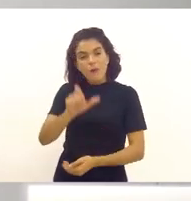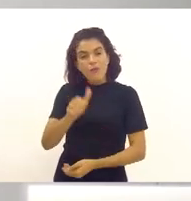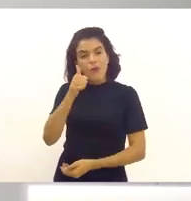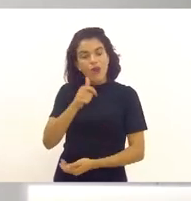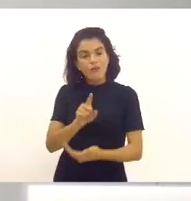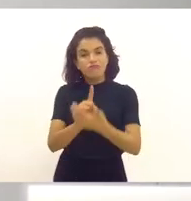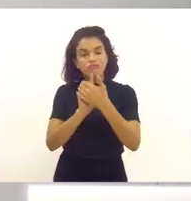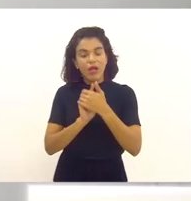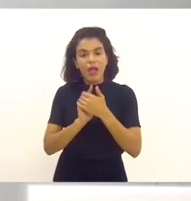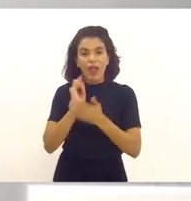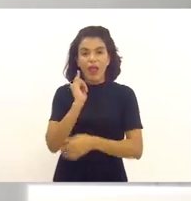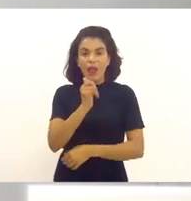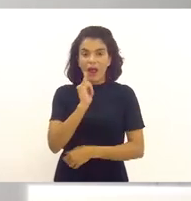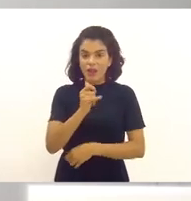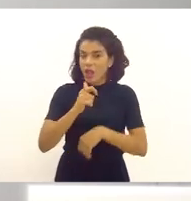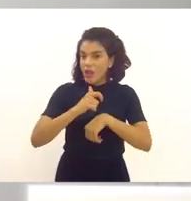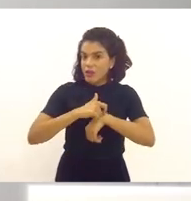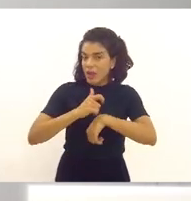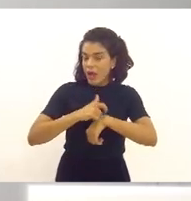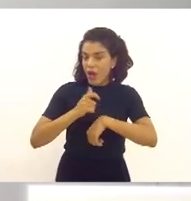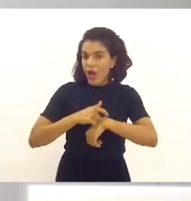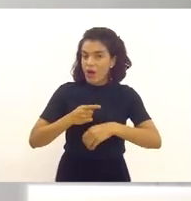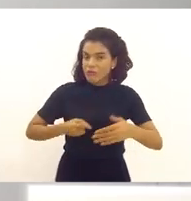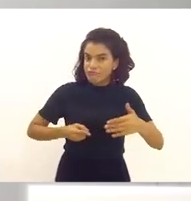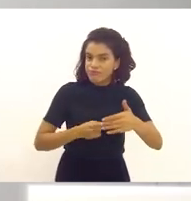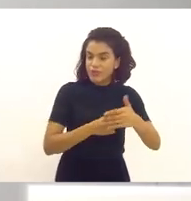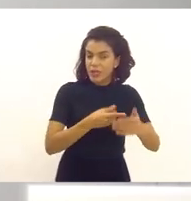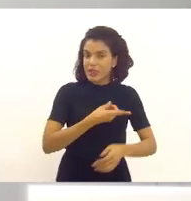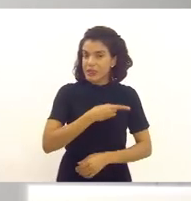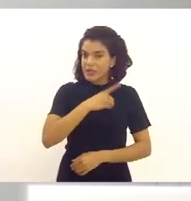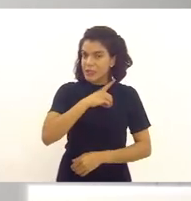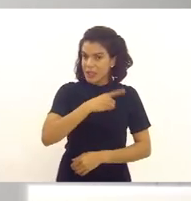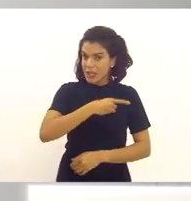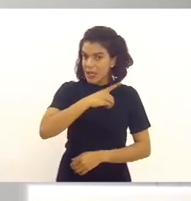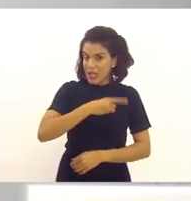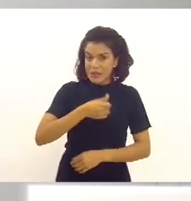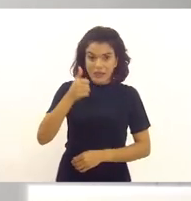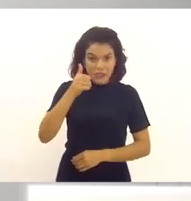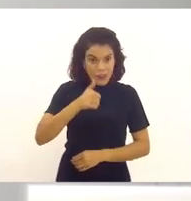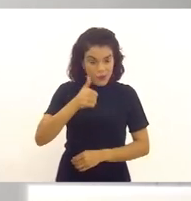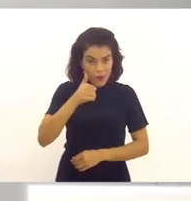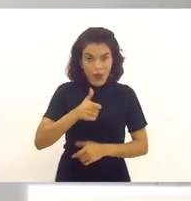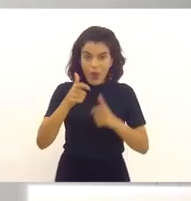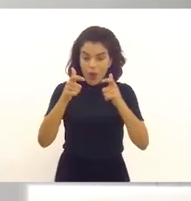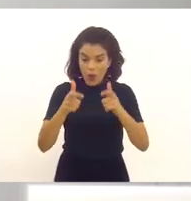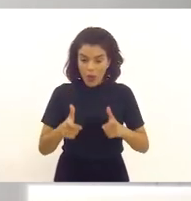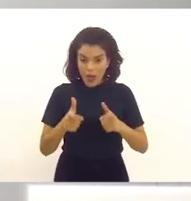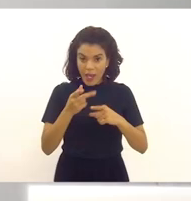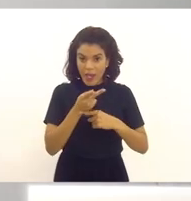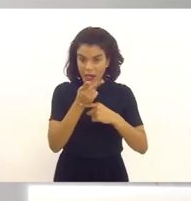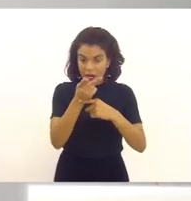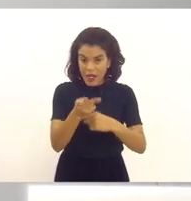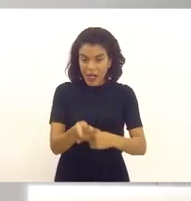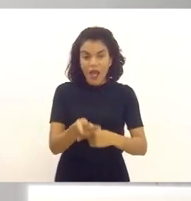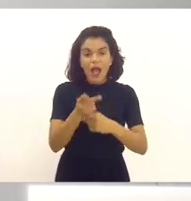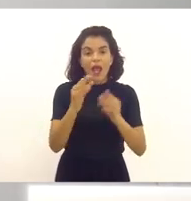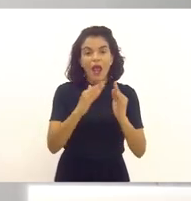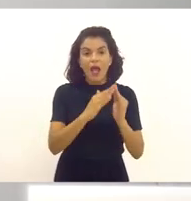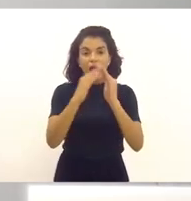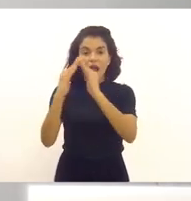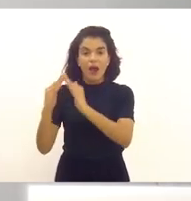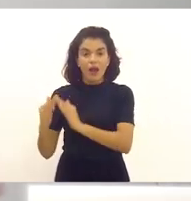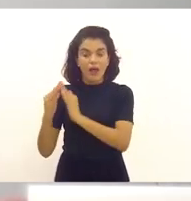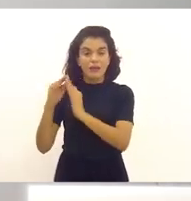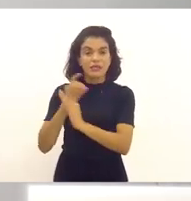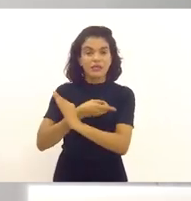relatou que no momento em que foi fazer a sua denúncia a delegacia da mulher aonde ela foi era ao lado de